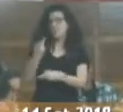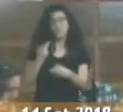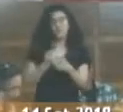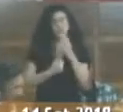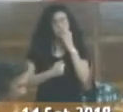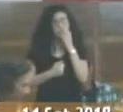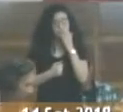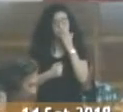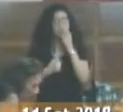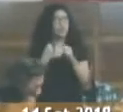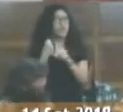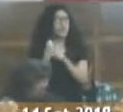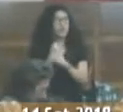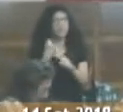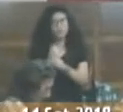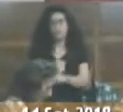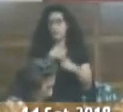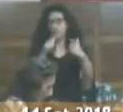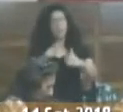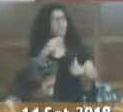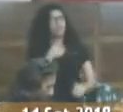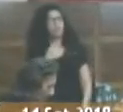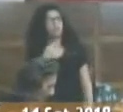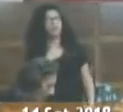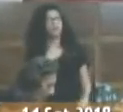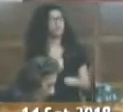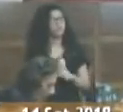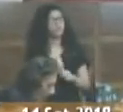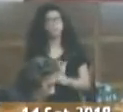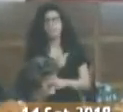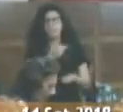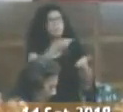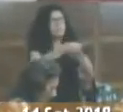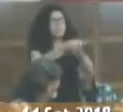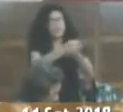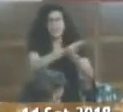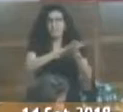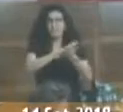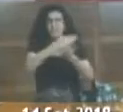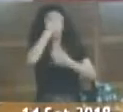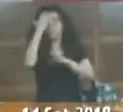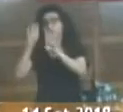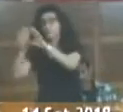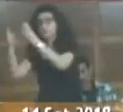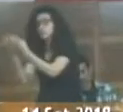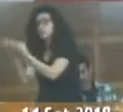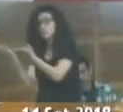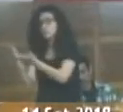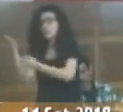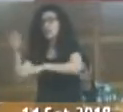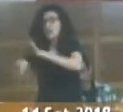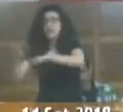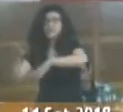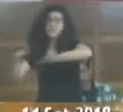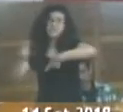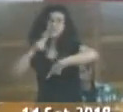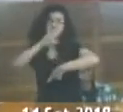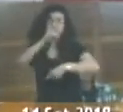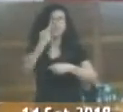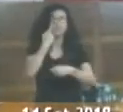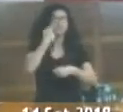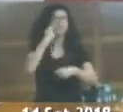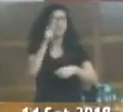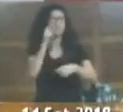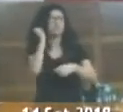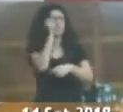mangue, constroem em lugares irregulares e eles não são multados, e as comunidades tradicionais, às vezes, saem para pescar ou para trabalhar com turismo